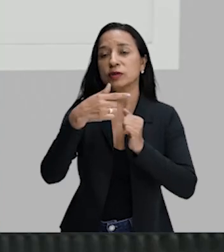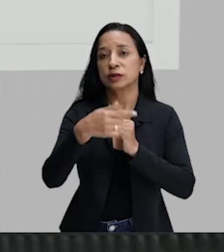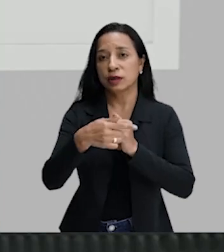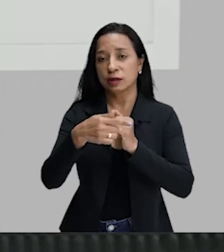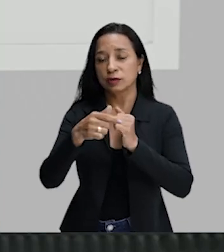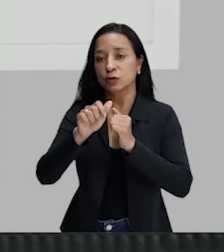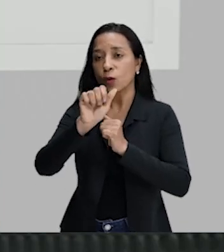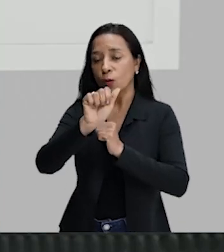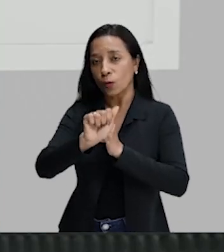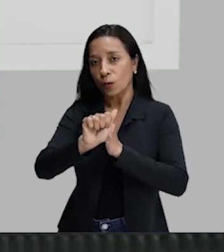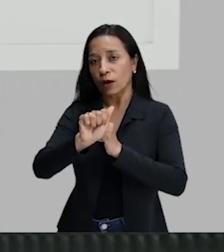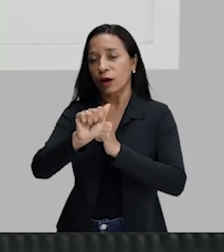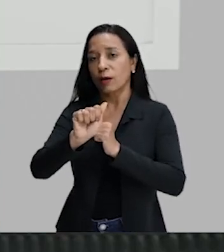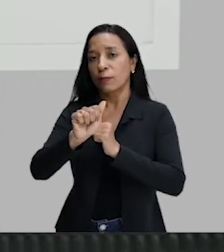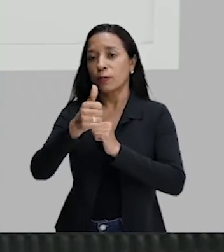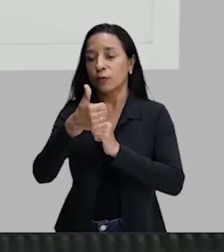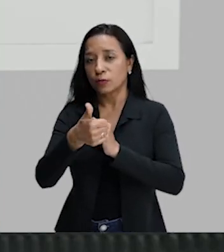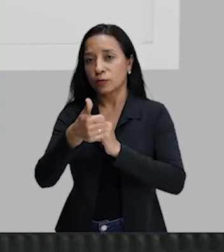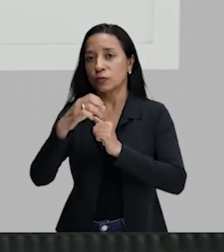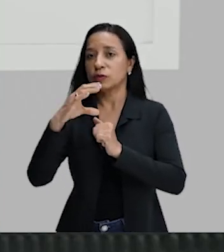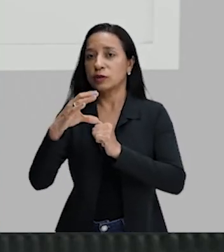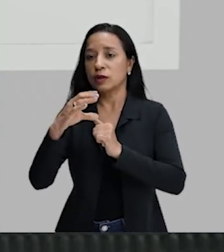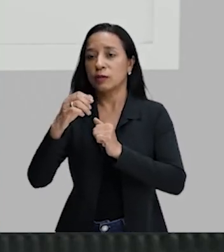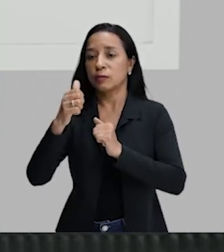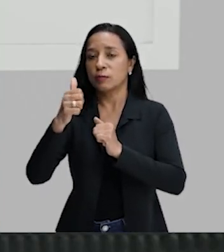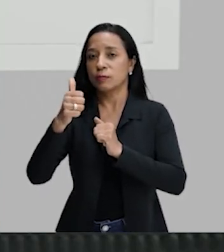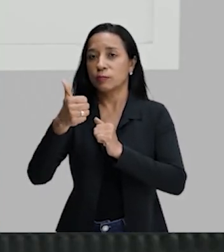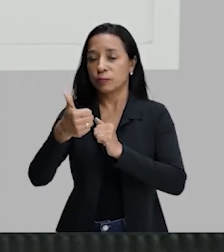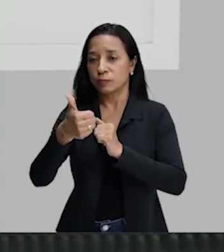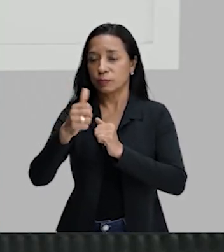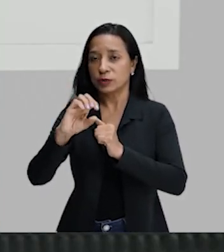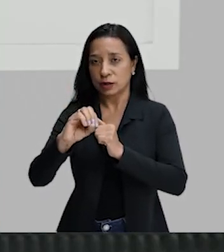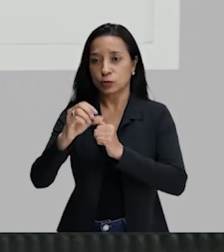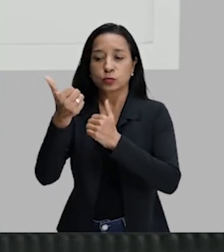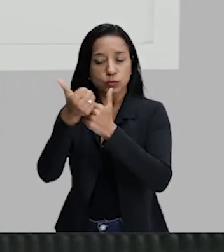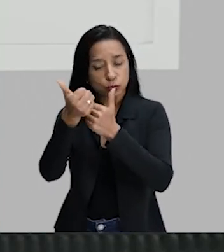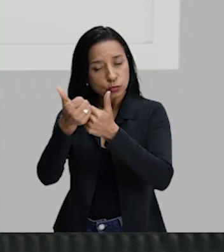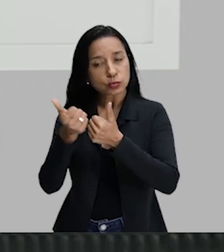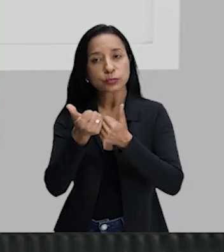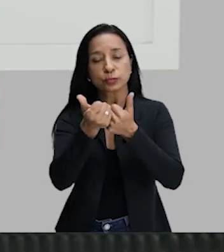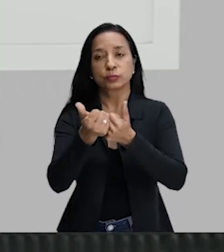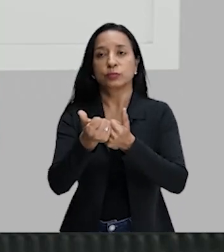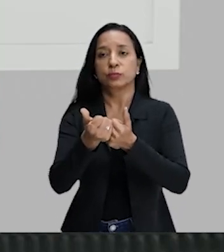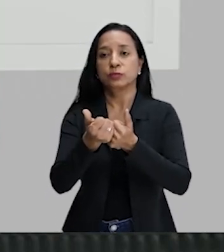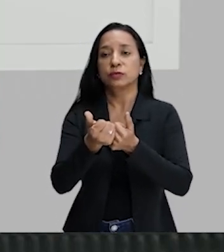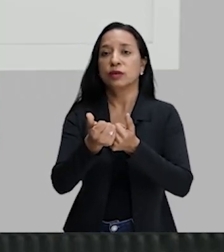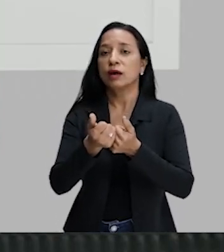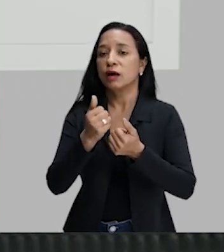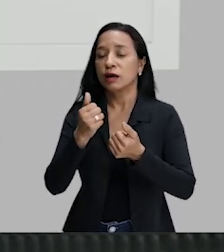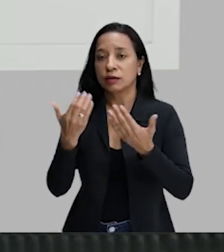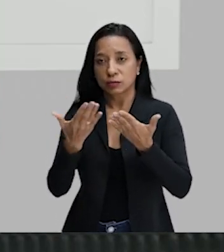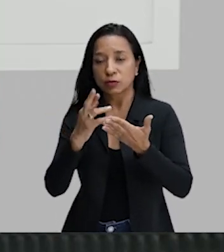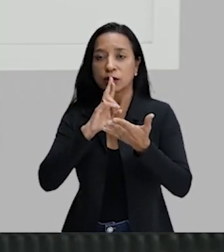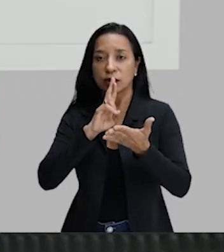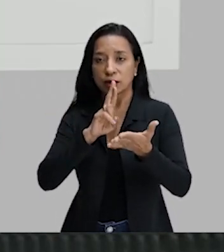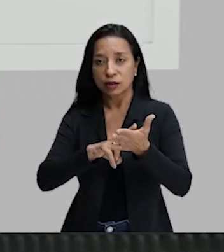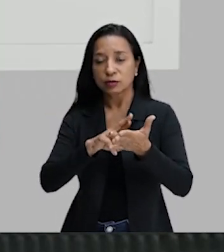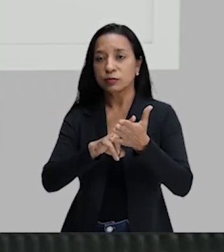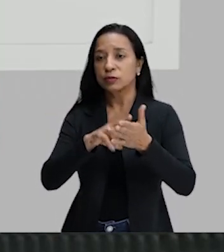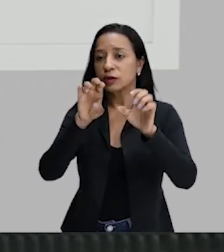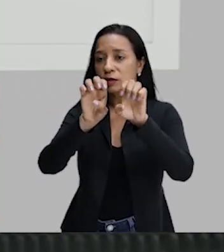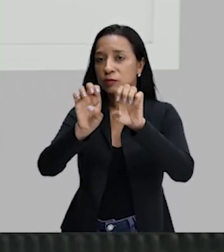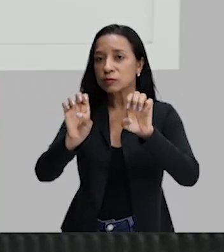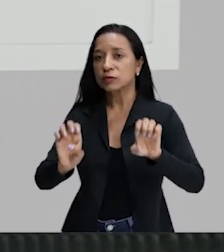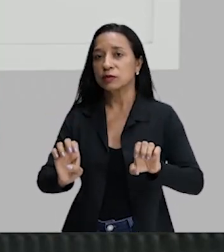a por 1 e o c por 10. E aí vamos resolver essa expressãozinha aqui. Então, delta vai ser igual